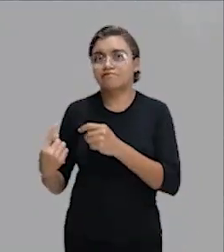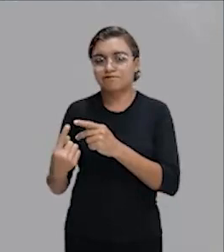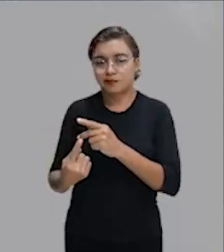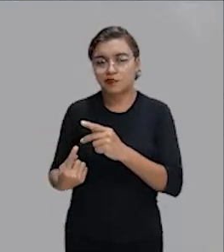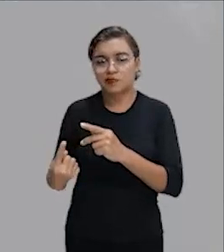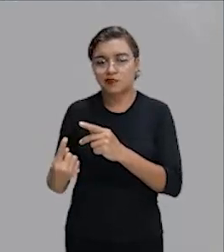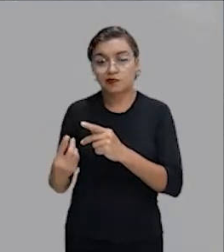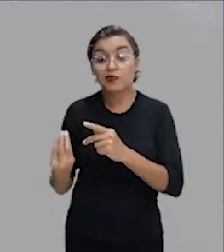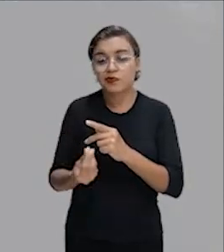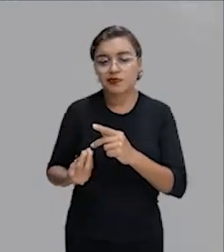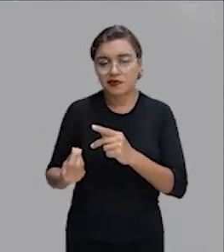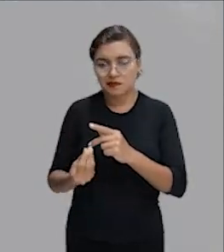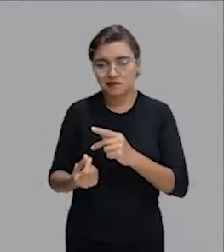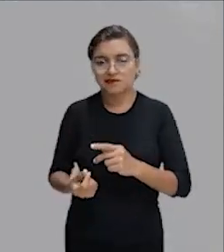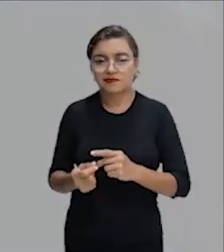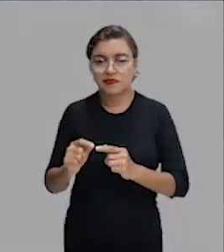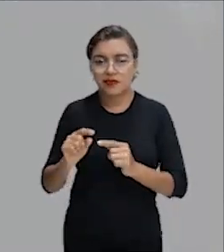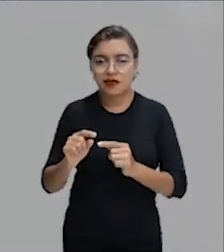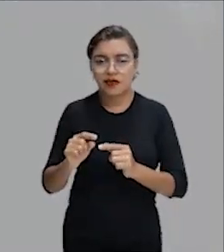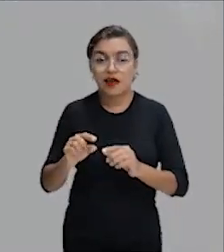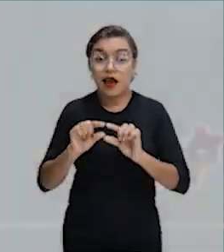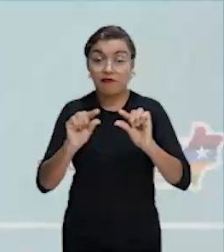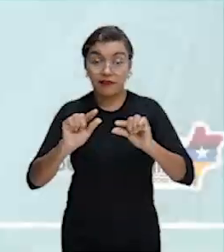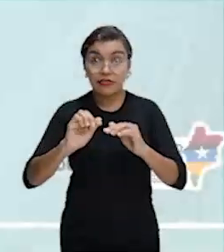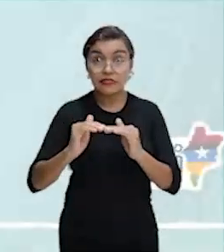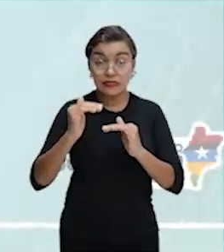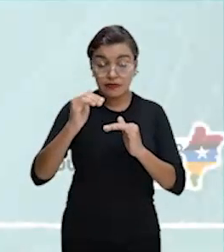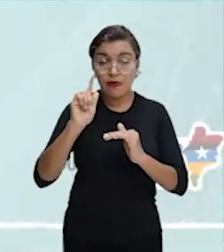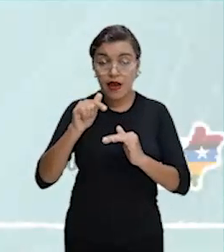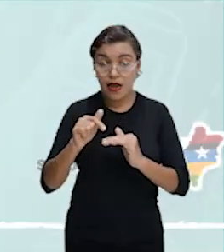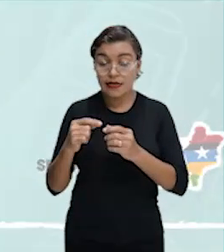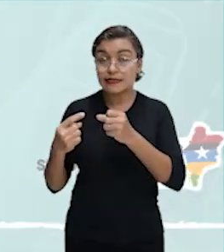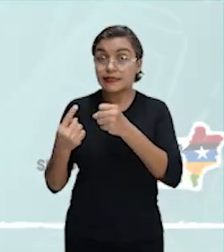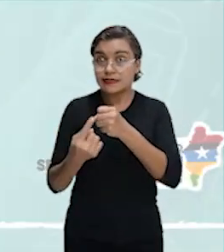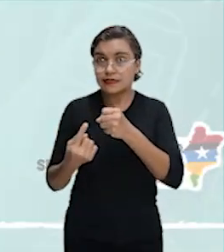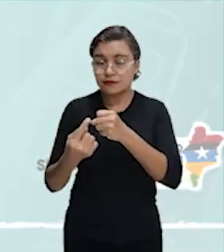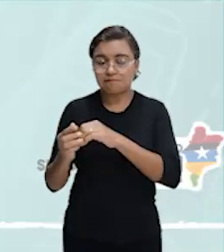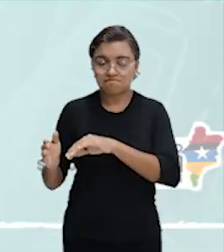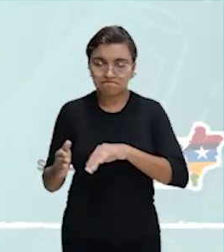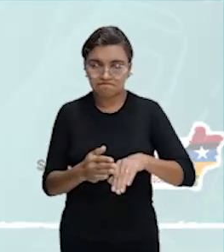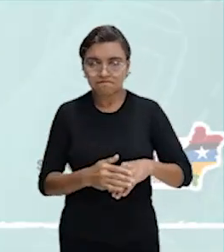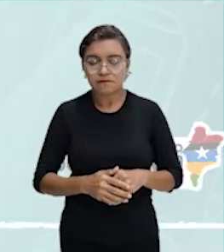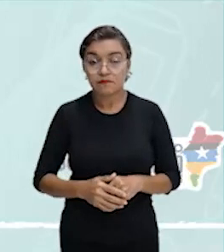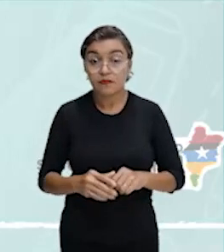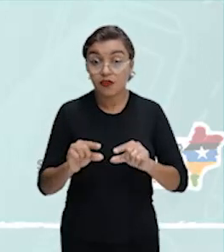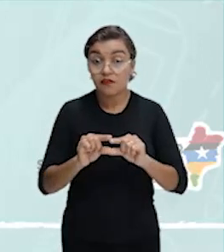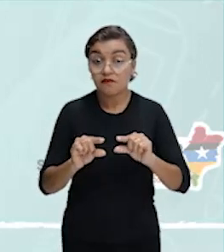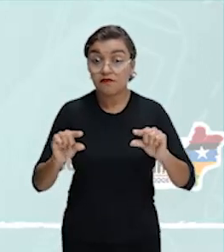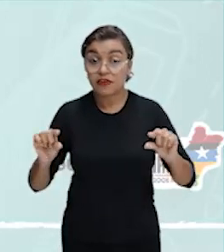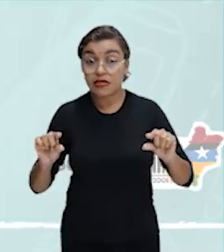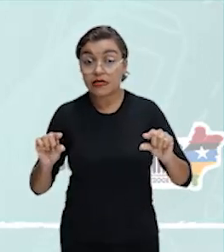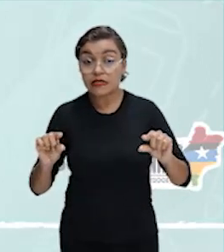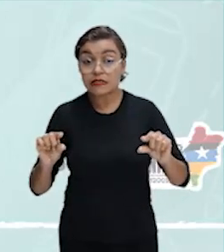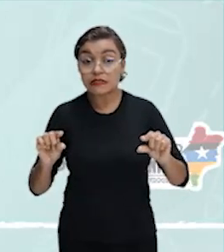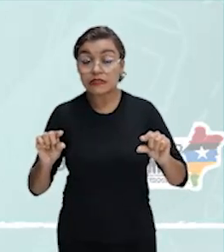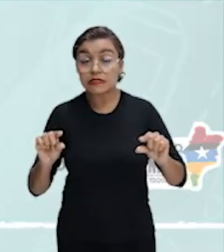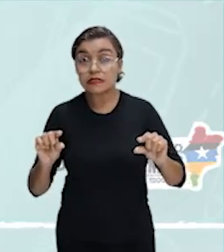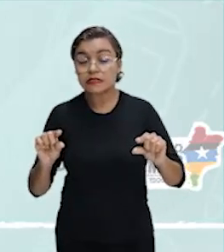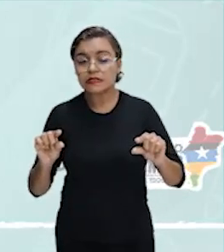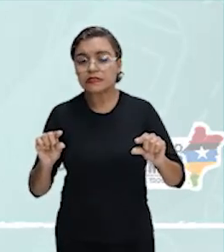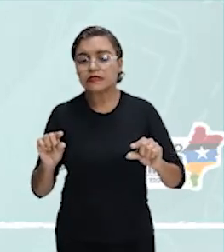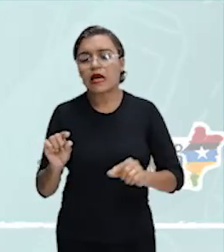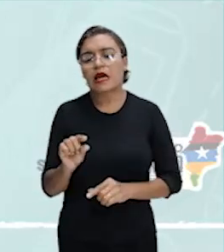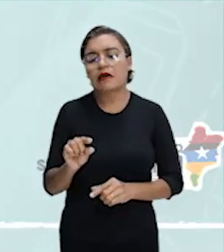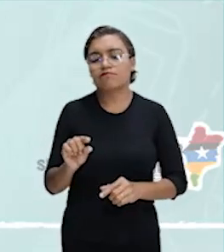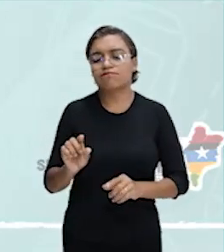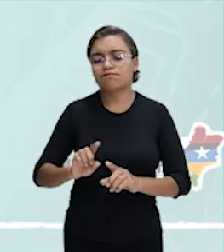plural. Na de cima é do singular. Nas frases negativas, eu vou ter a mesma estrutura